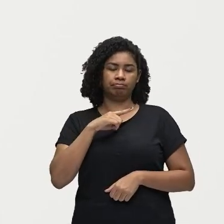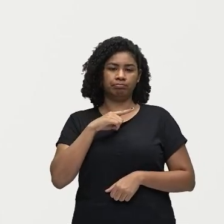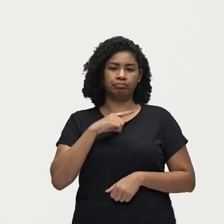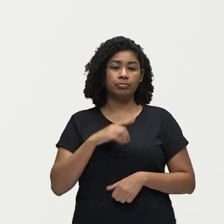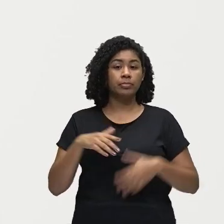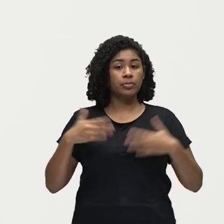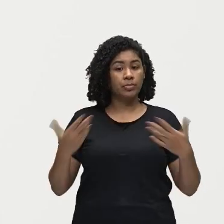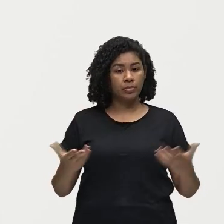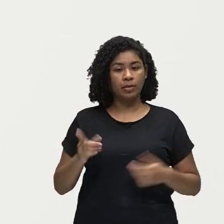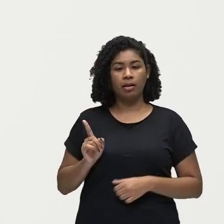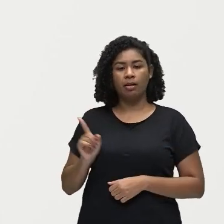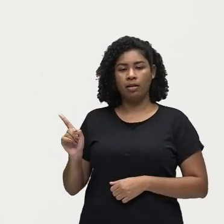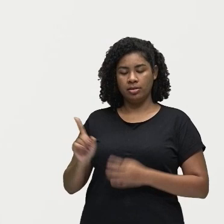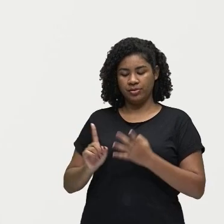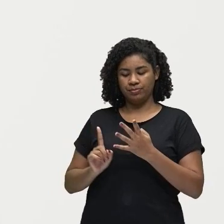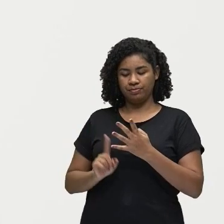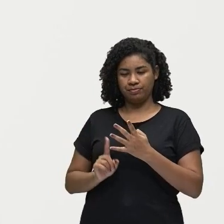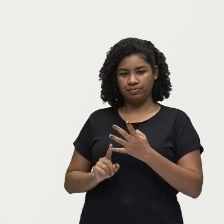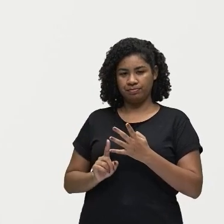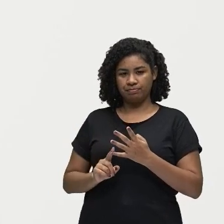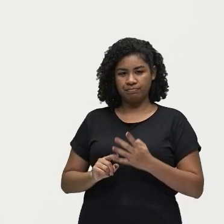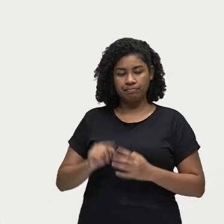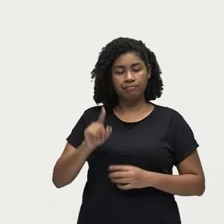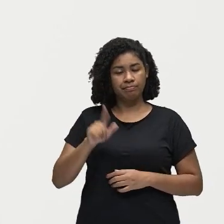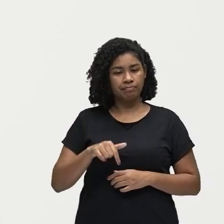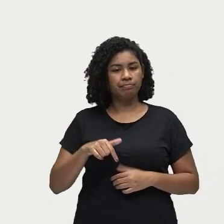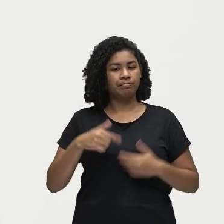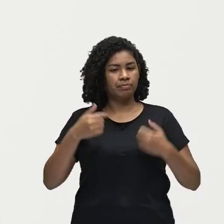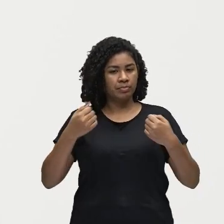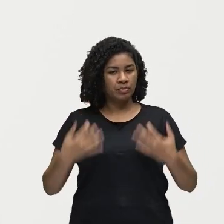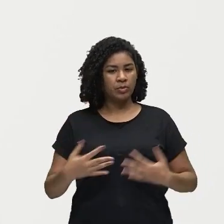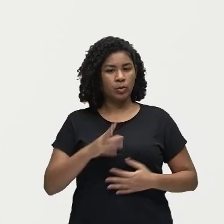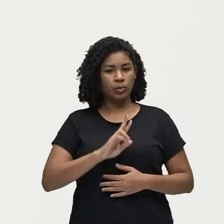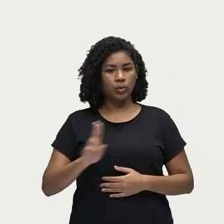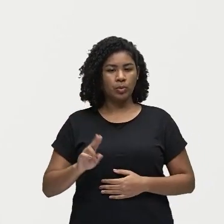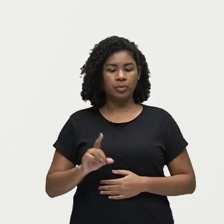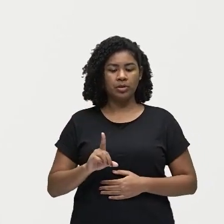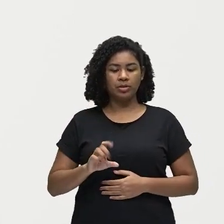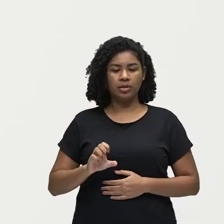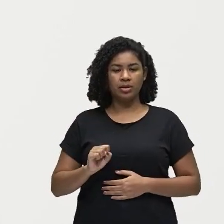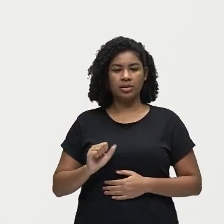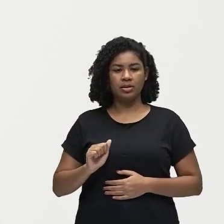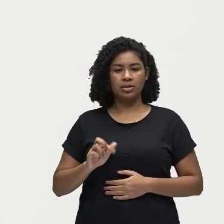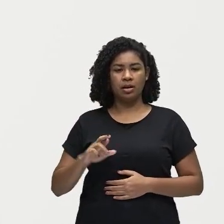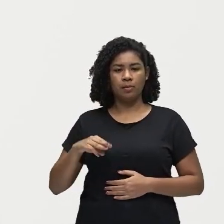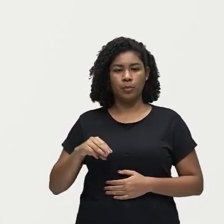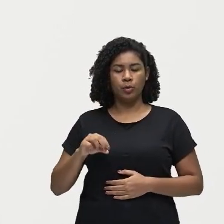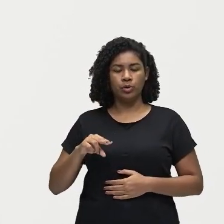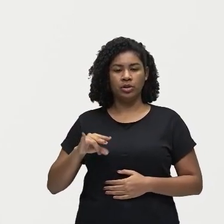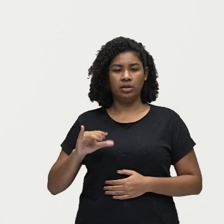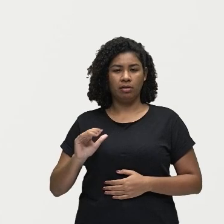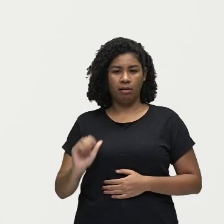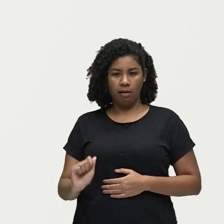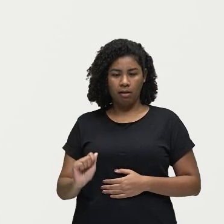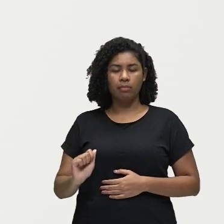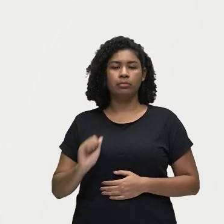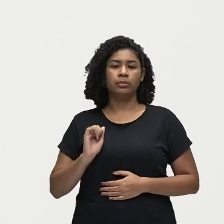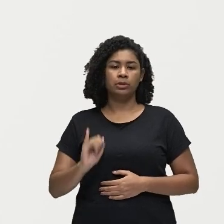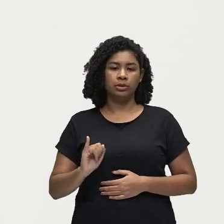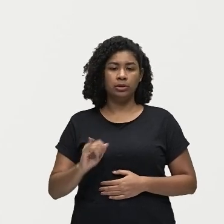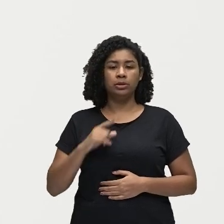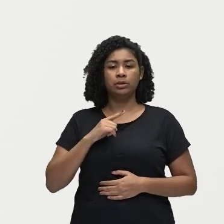Então, esse tipo de relação a gente diz que é uma relação desarmônica quando